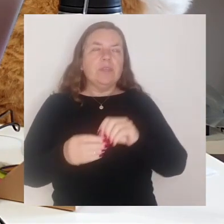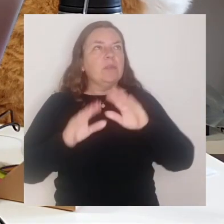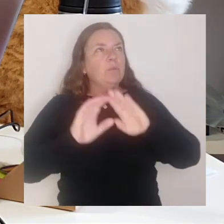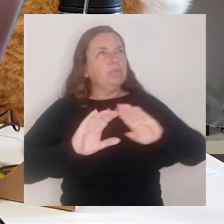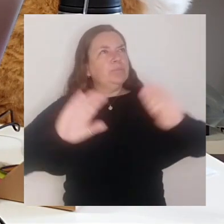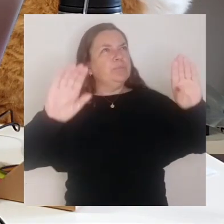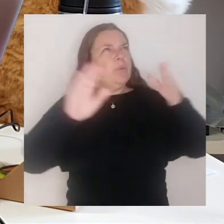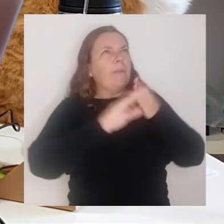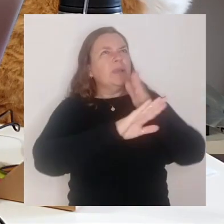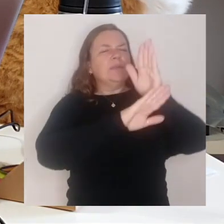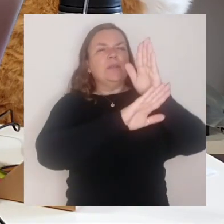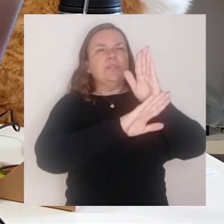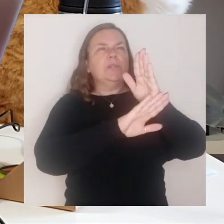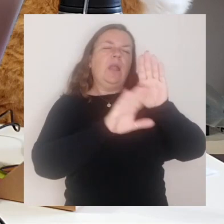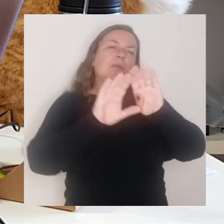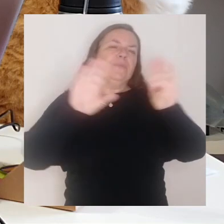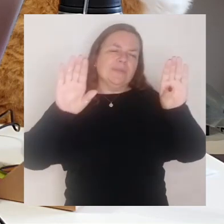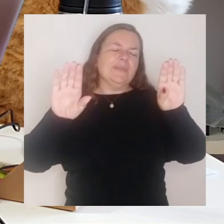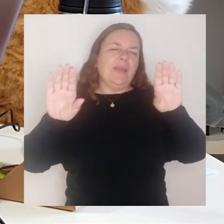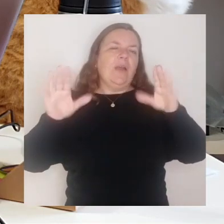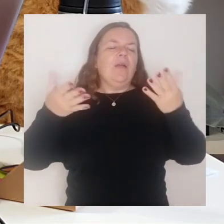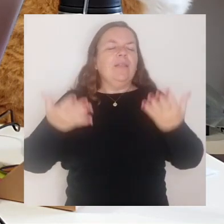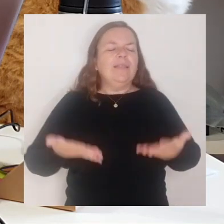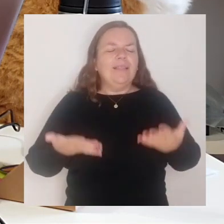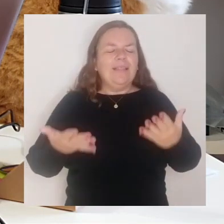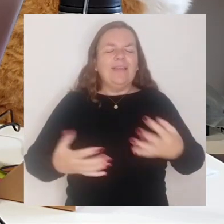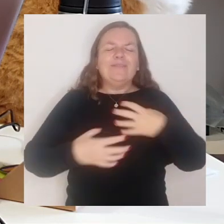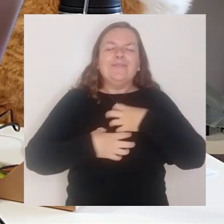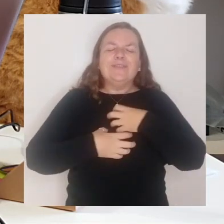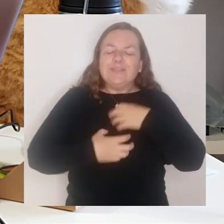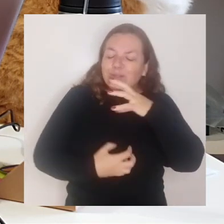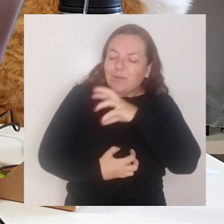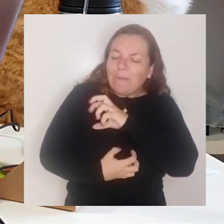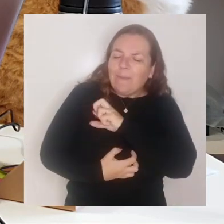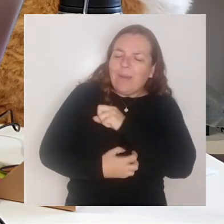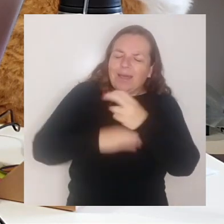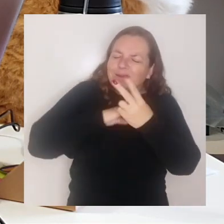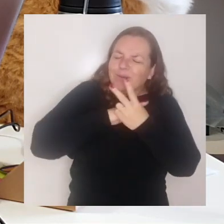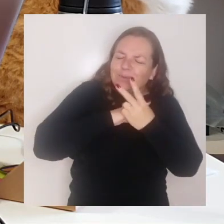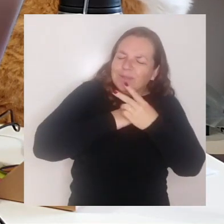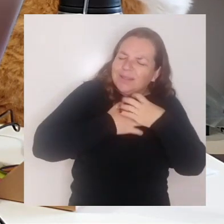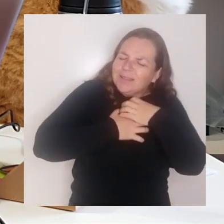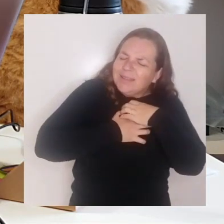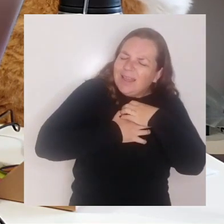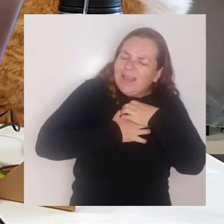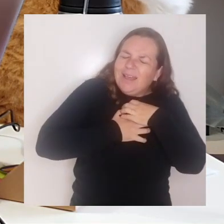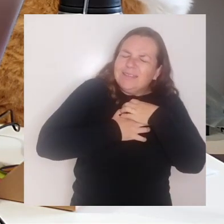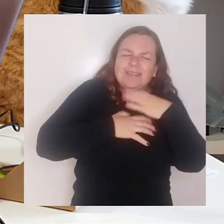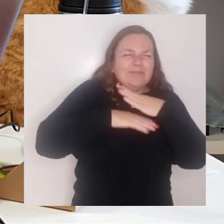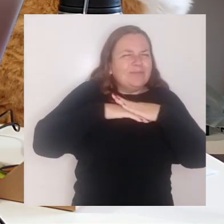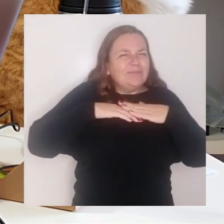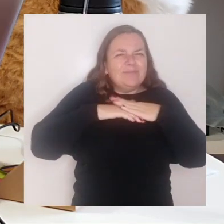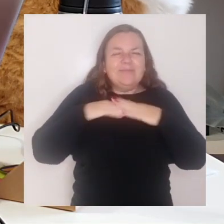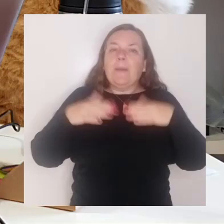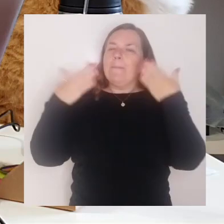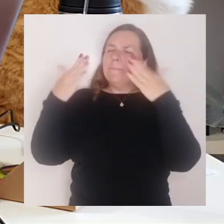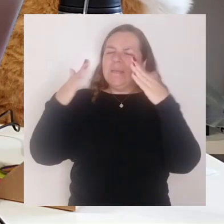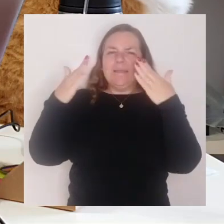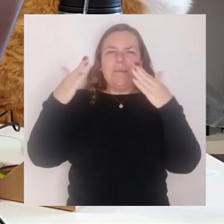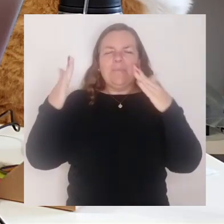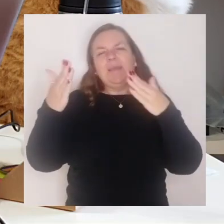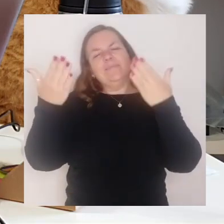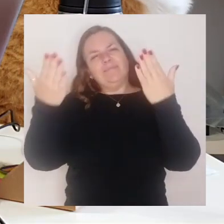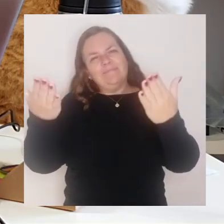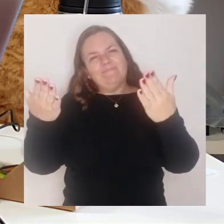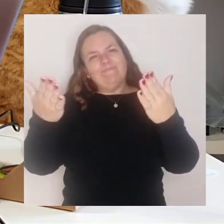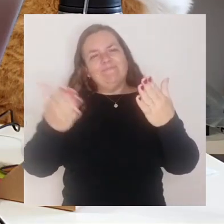dela de uma maneira mais leve, se sentindo amada, se sentindo cuidada, se sentindo querida. Parabéns, doutora Lujan,